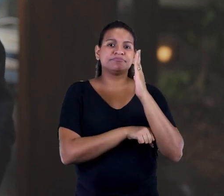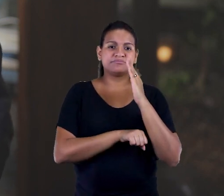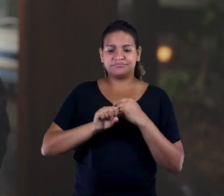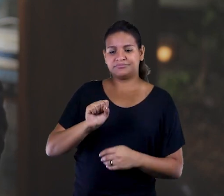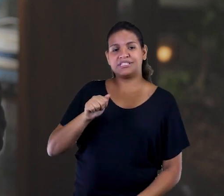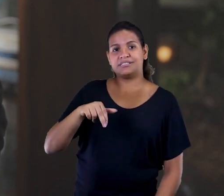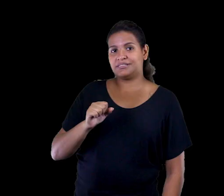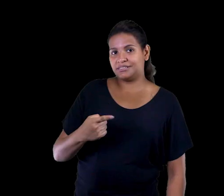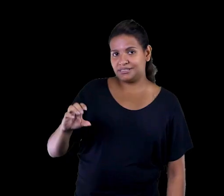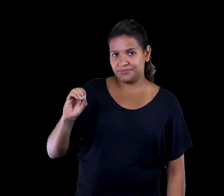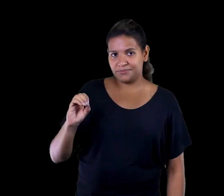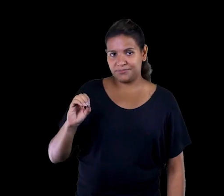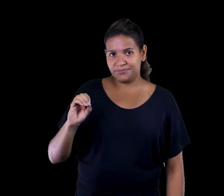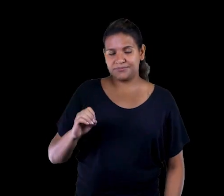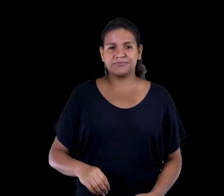Lei Sansão.